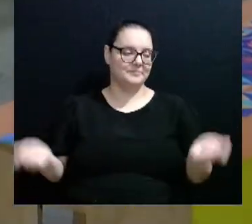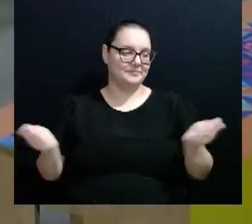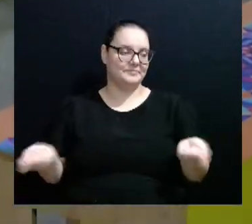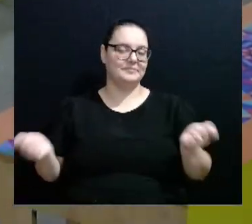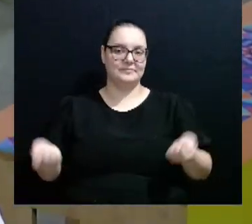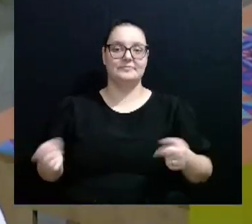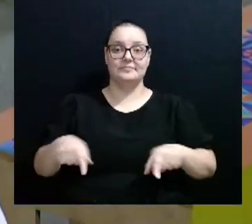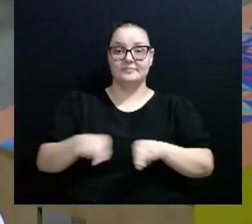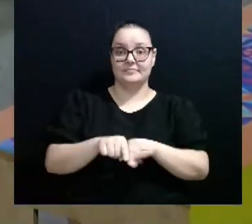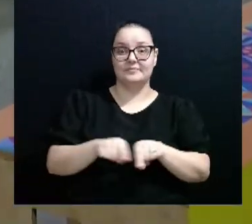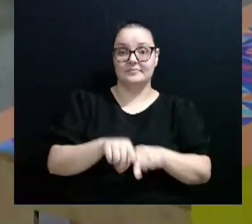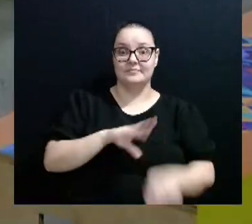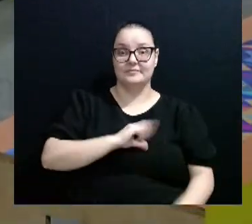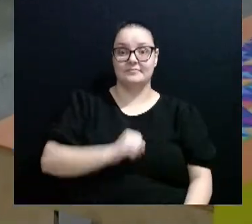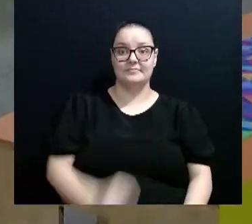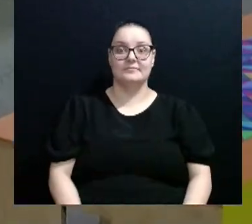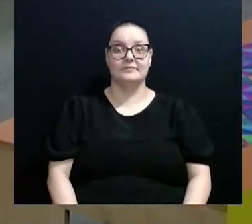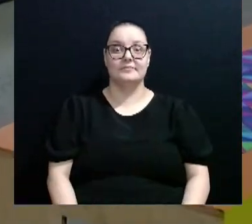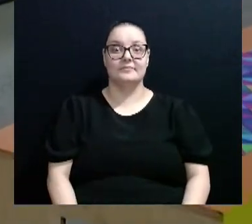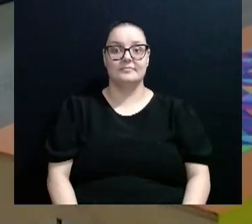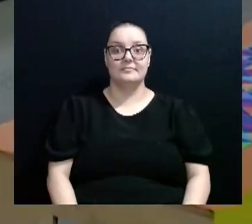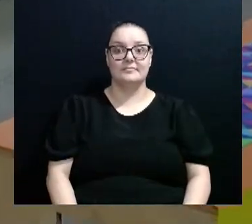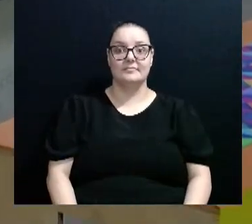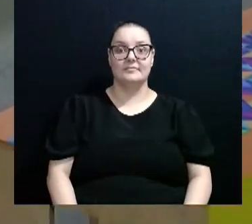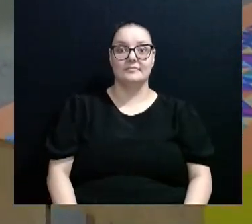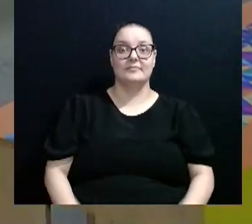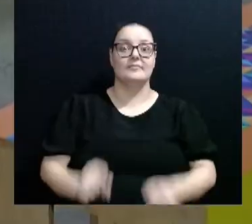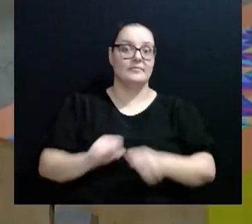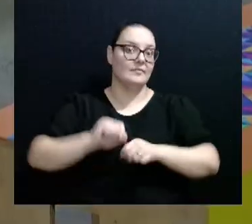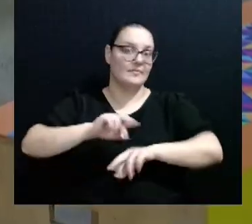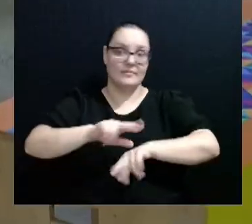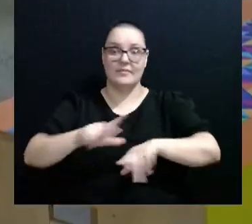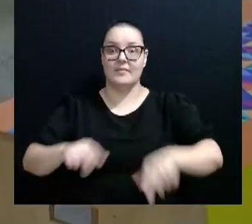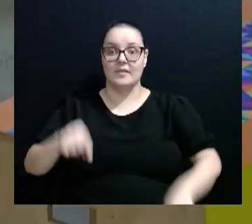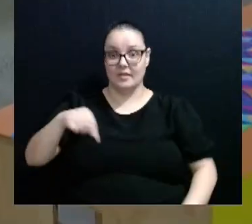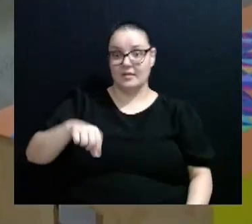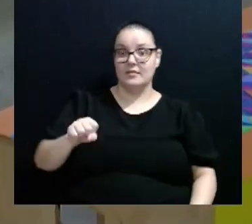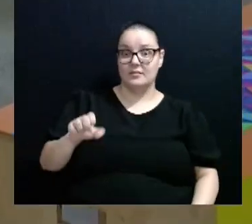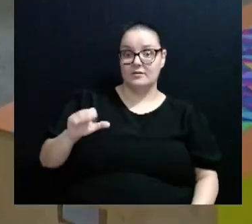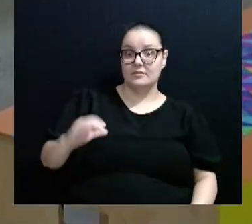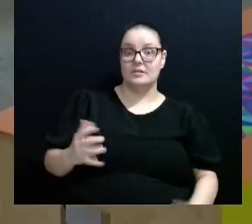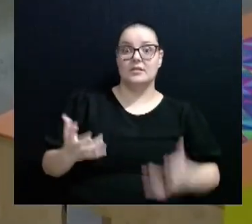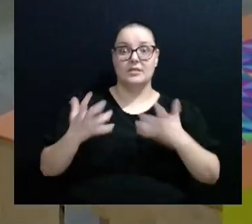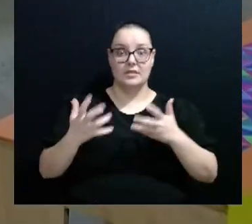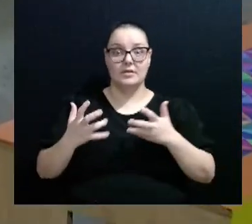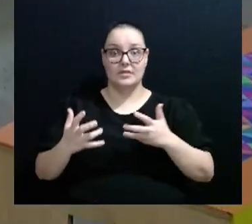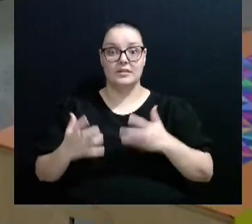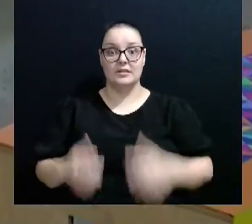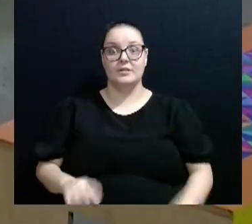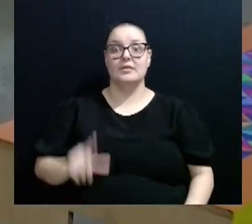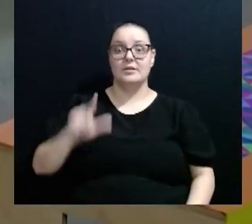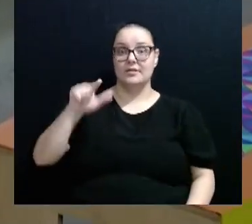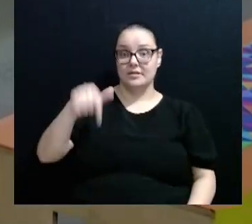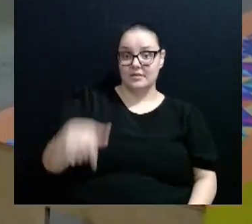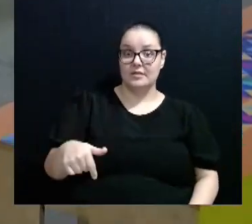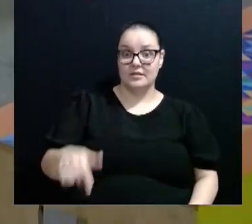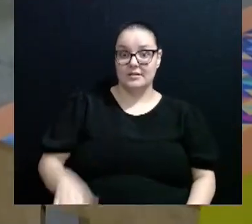de fazer várias coisas aqui no Sesc. Eu gostaria de ir no negócio depois para...